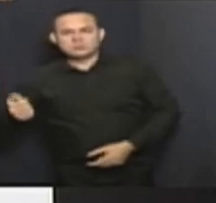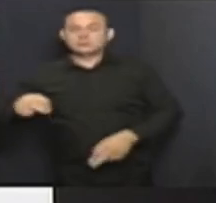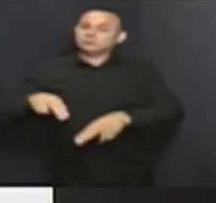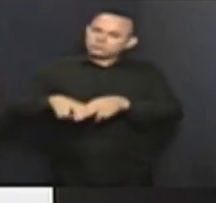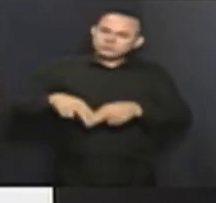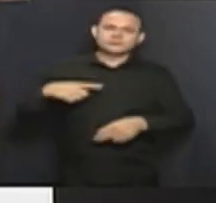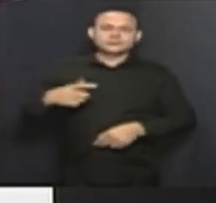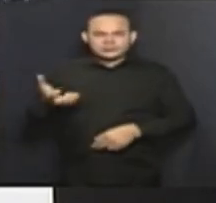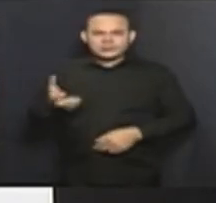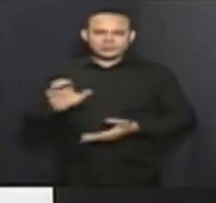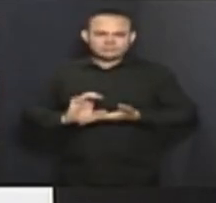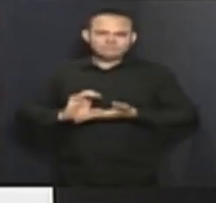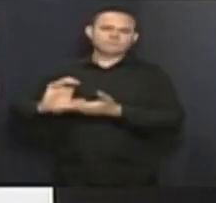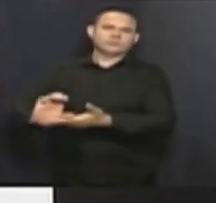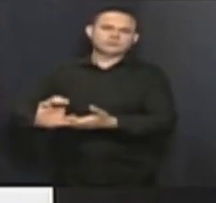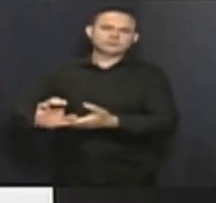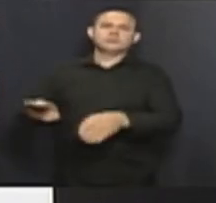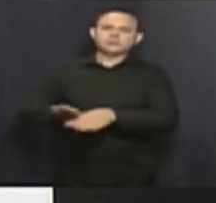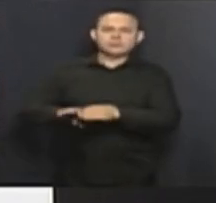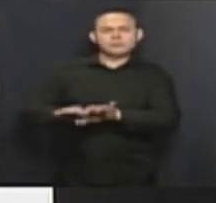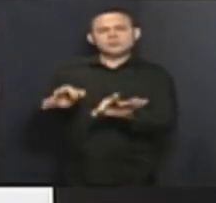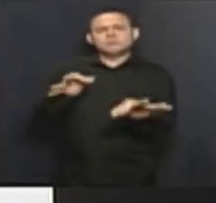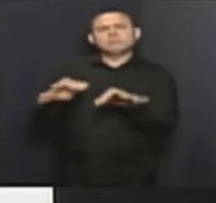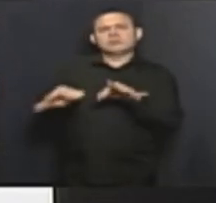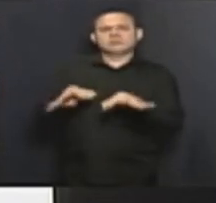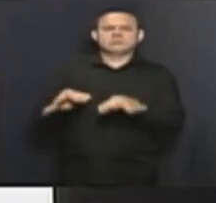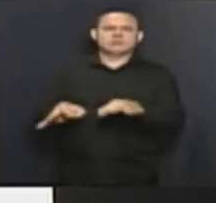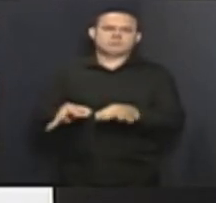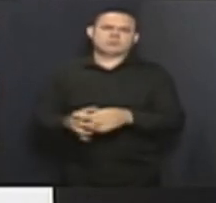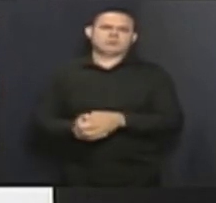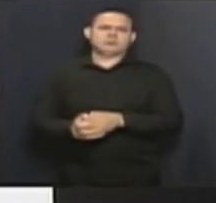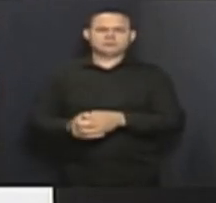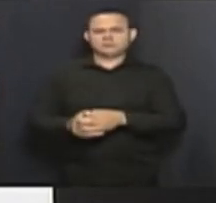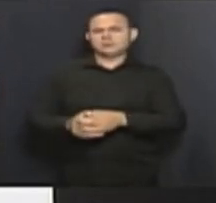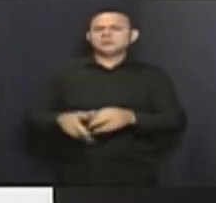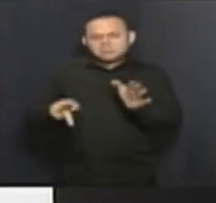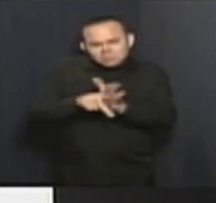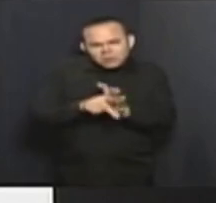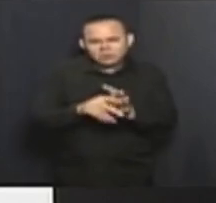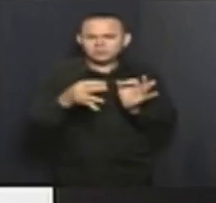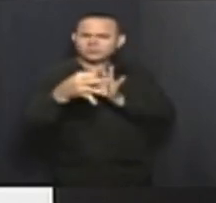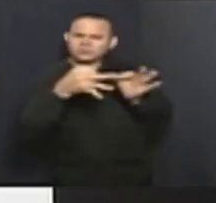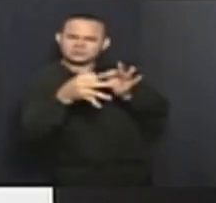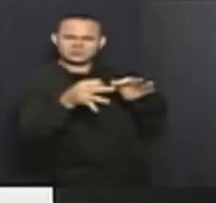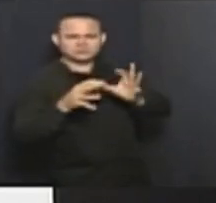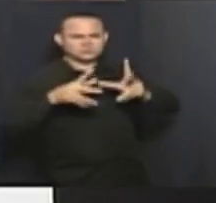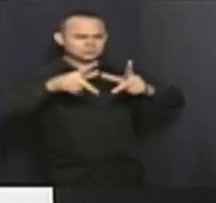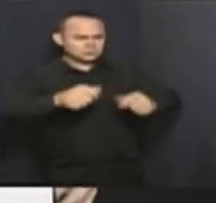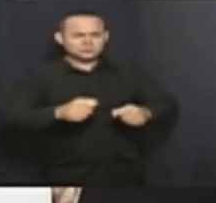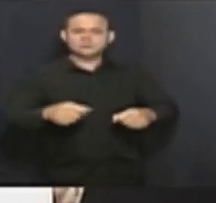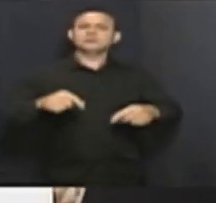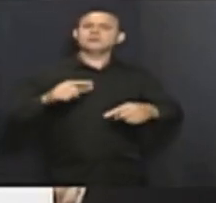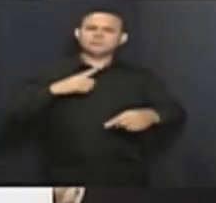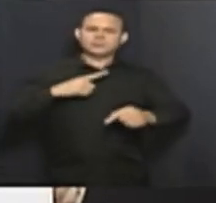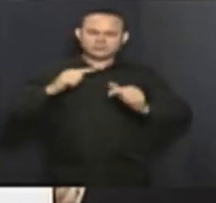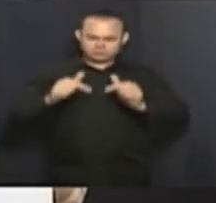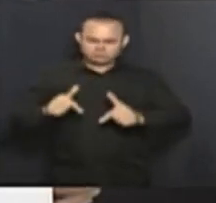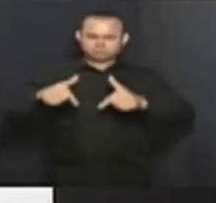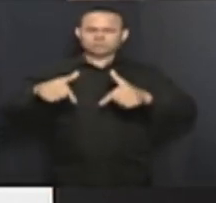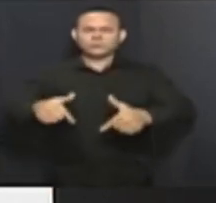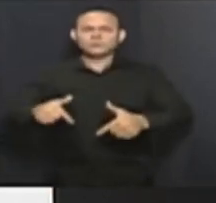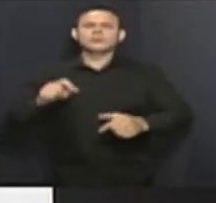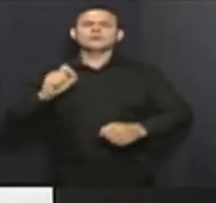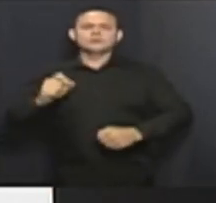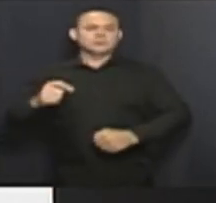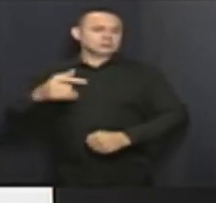investir também no planejamento na atividade de planejamento para enfrentar a maioria dos problemas da saúde